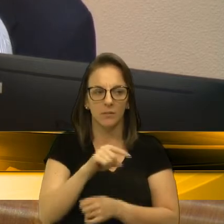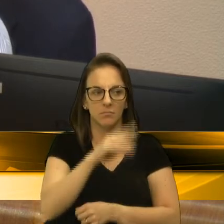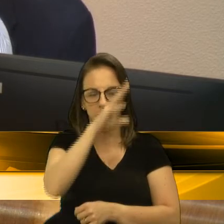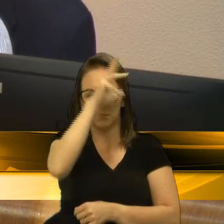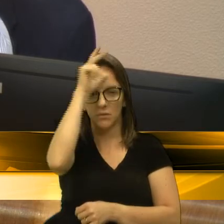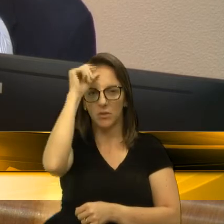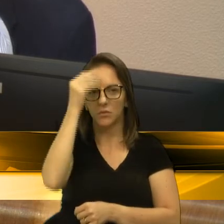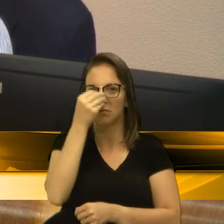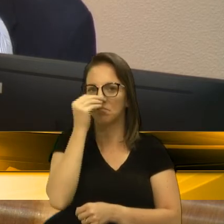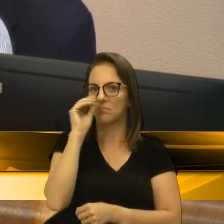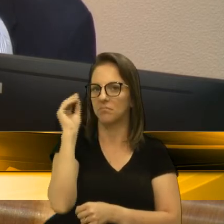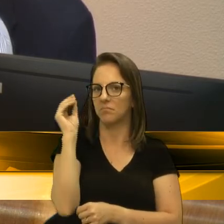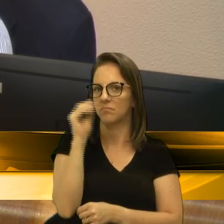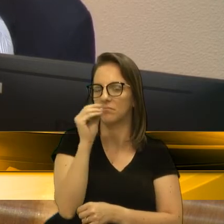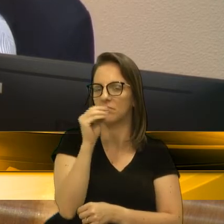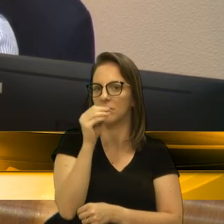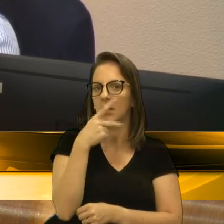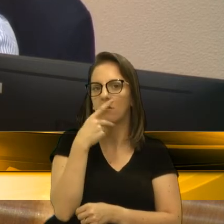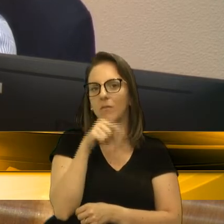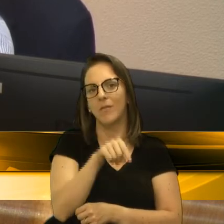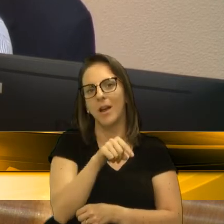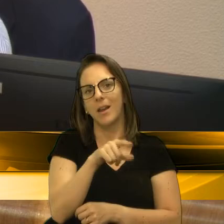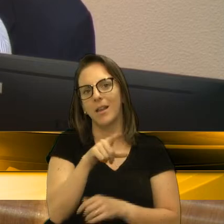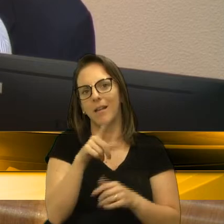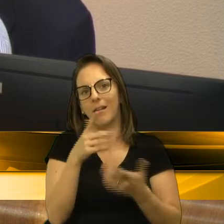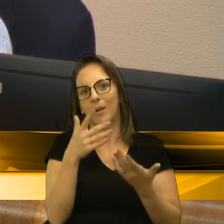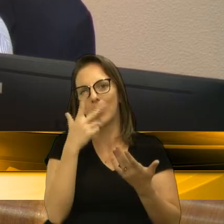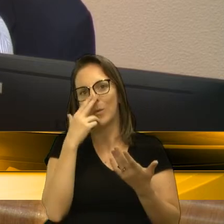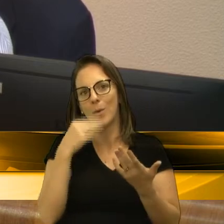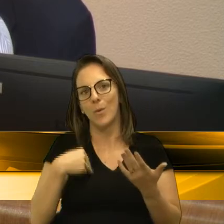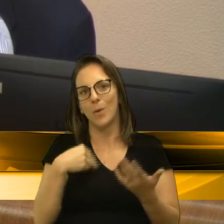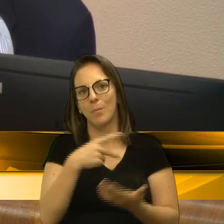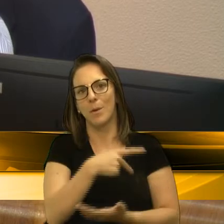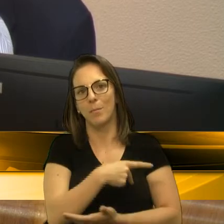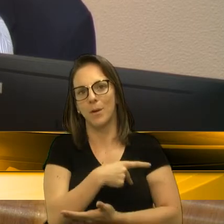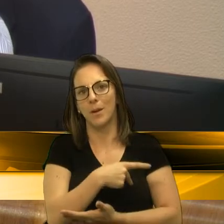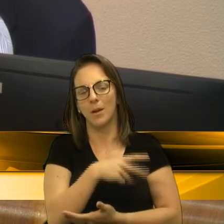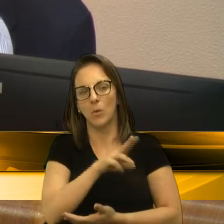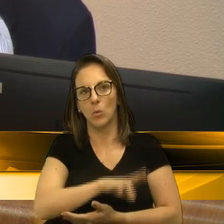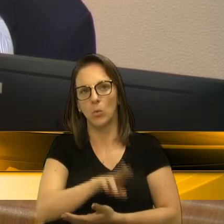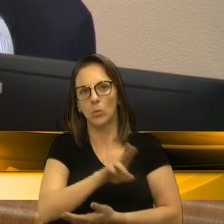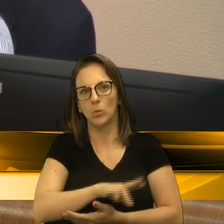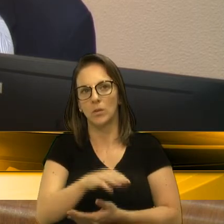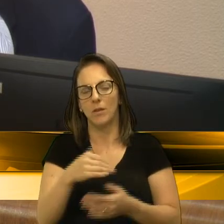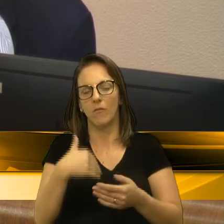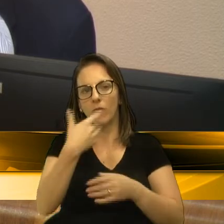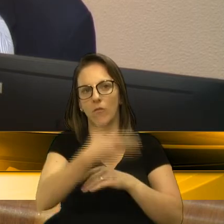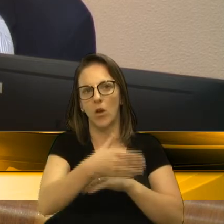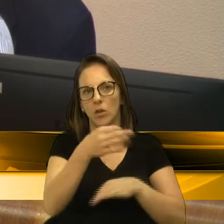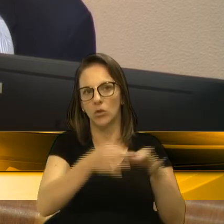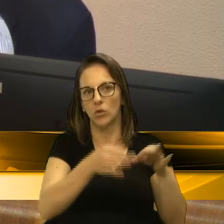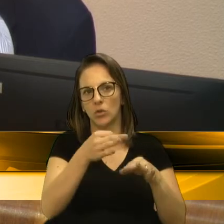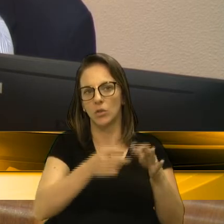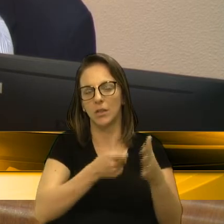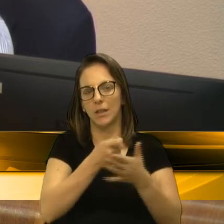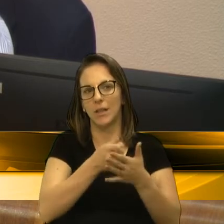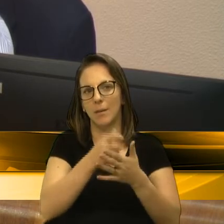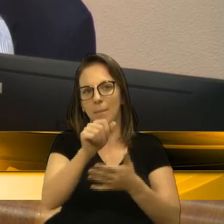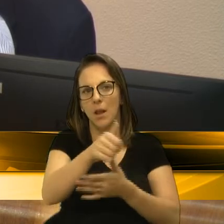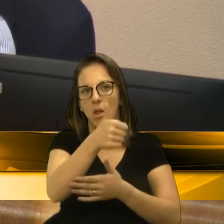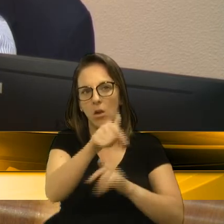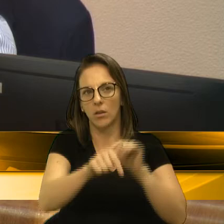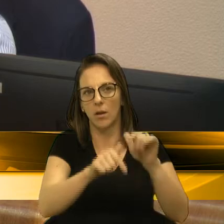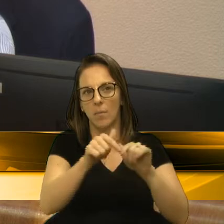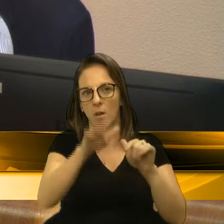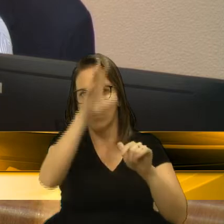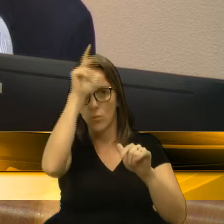que a recomendação é um instrumento utilizado pelo Ministério Público em sua atuação extrajudicial que busca obter melhoria de serviços públicos de